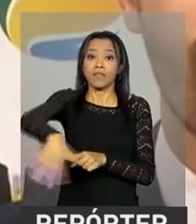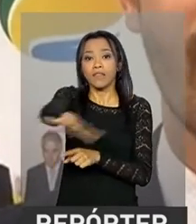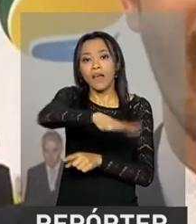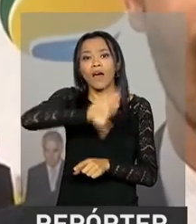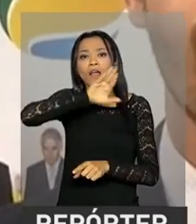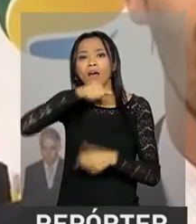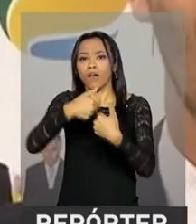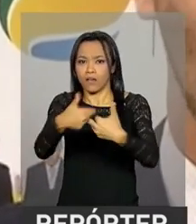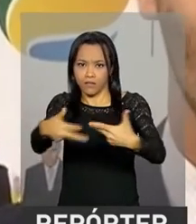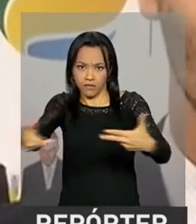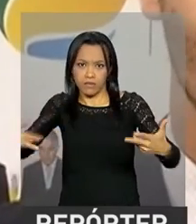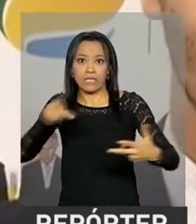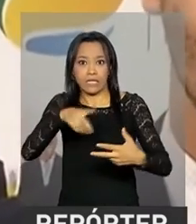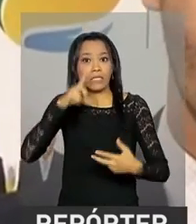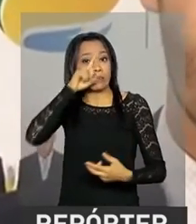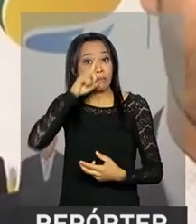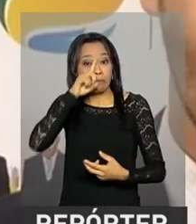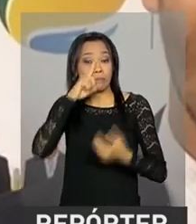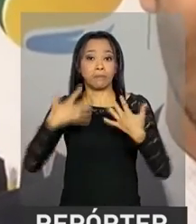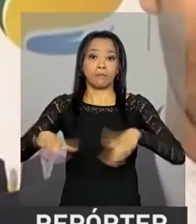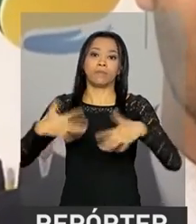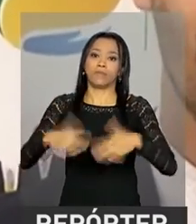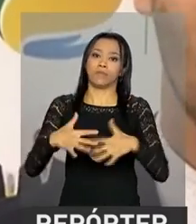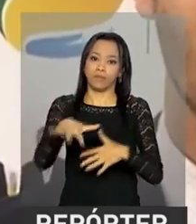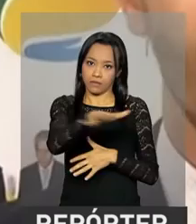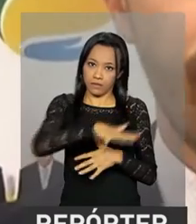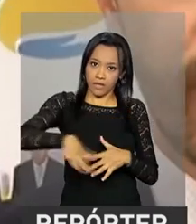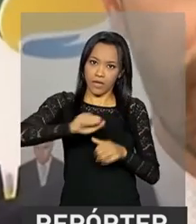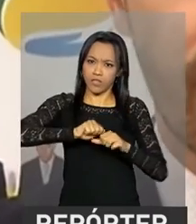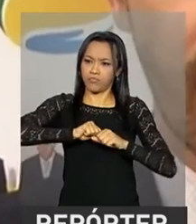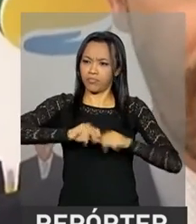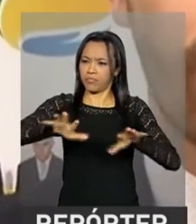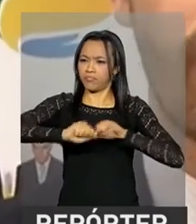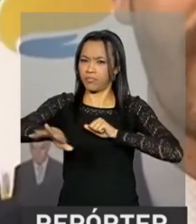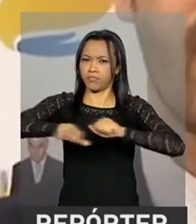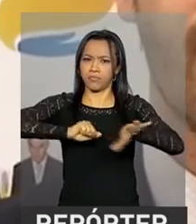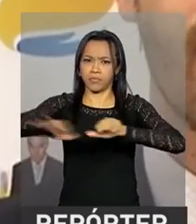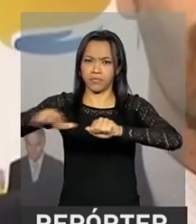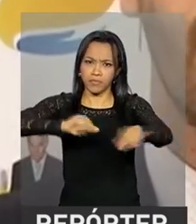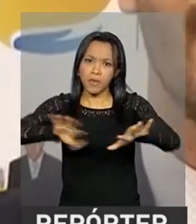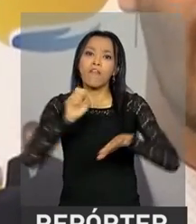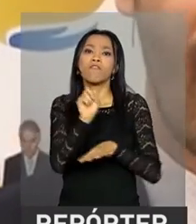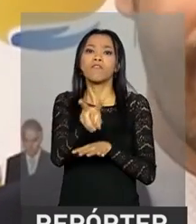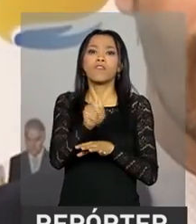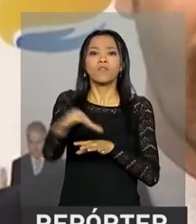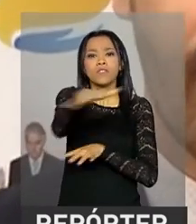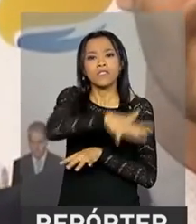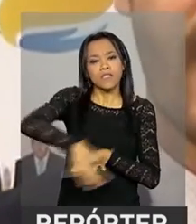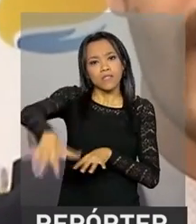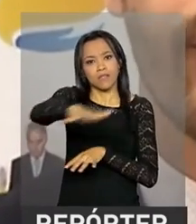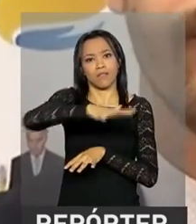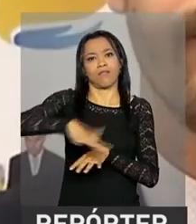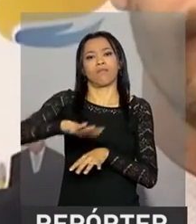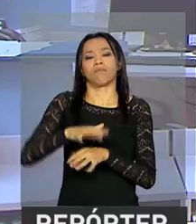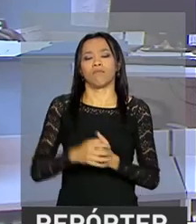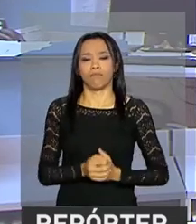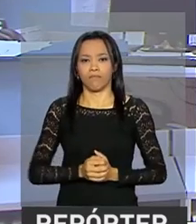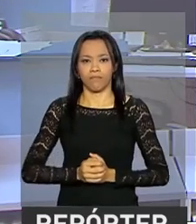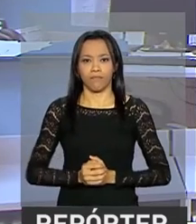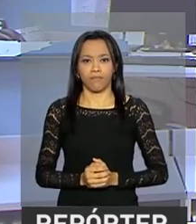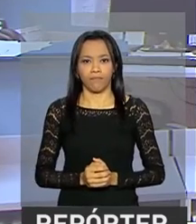considerados de maior risco de produzir e disseminação de vírus e outros agentes no plantel avícola brasileiro